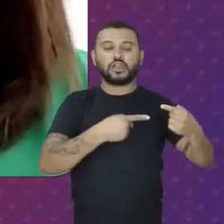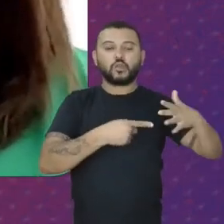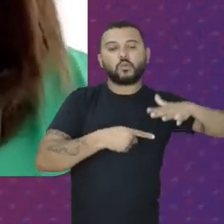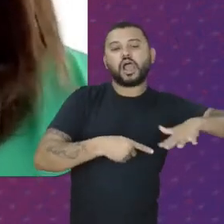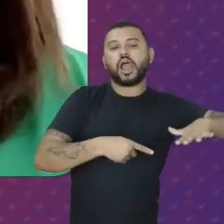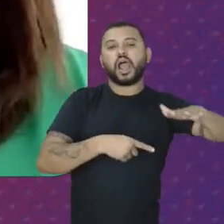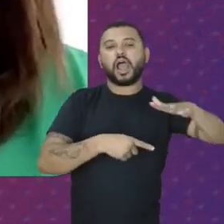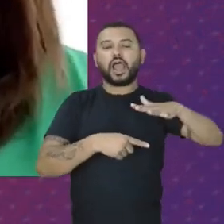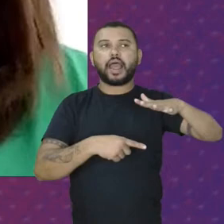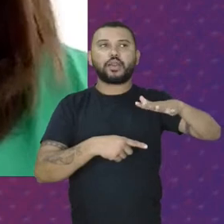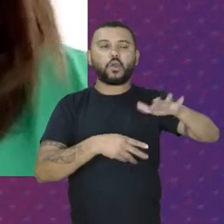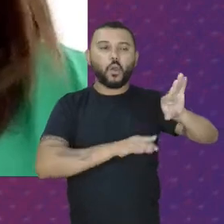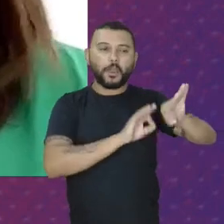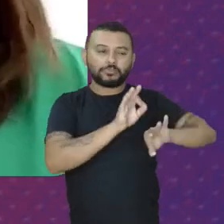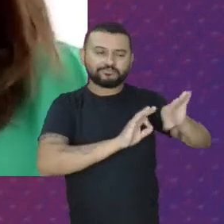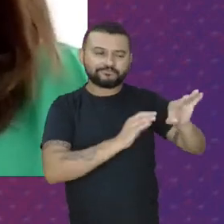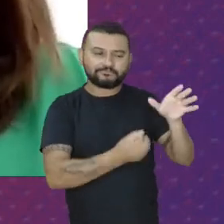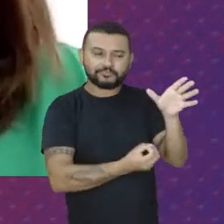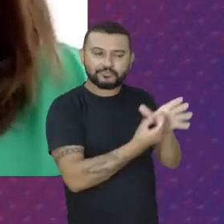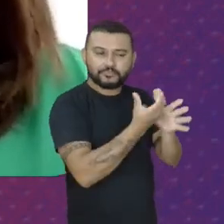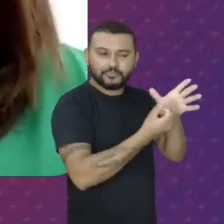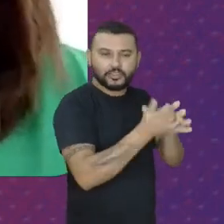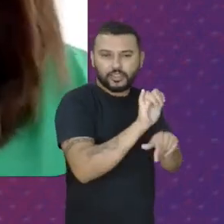que foi organizado,